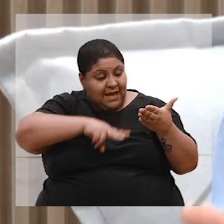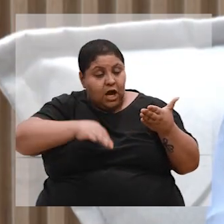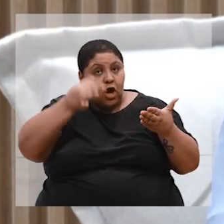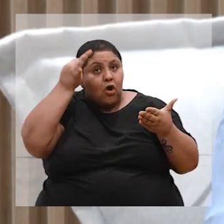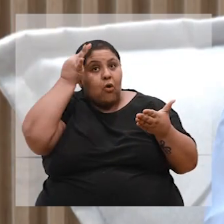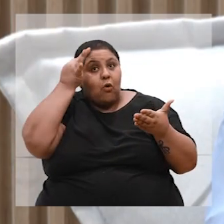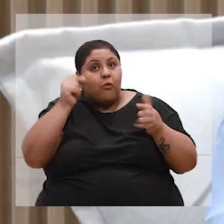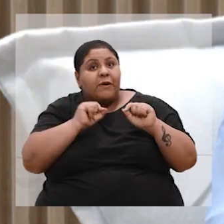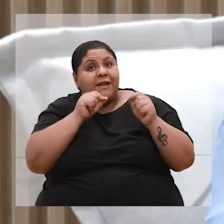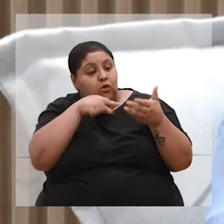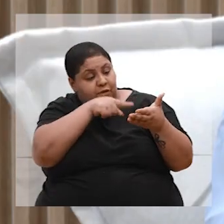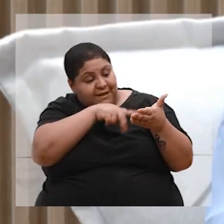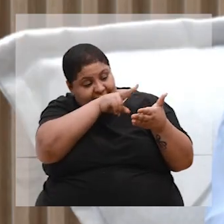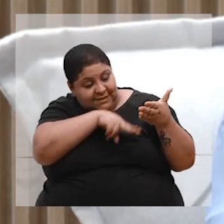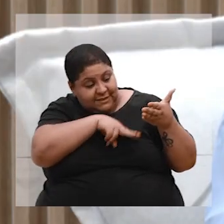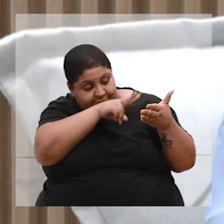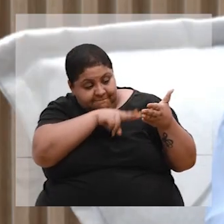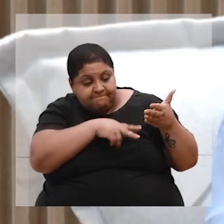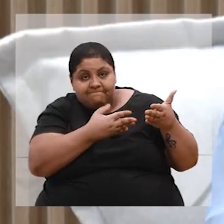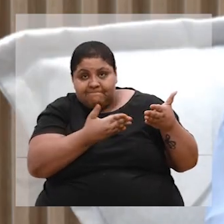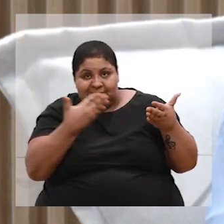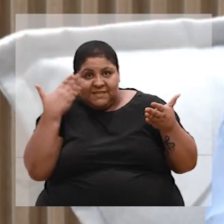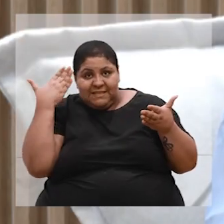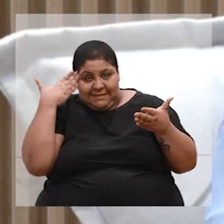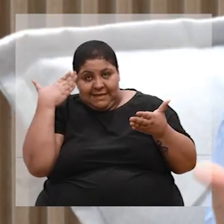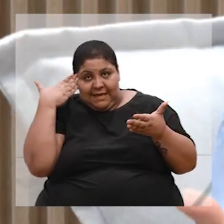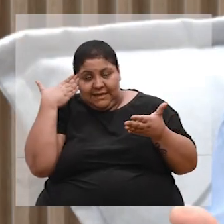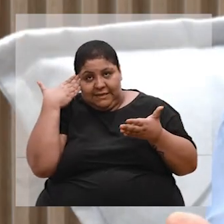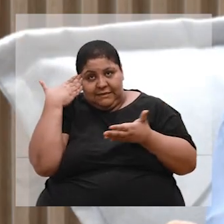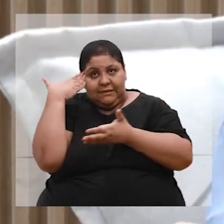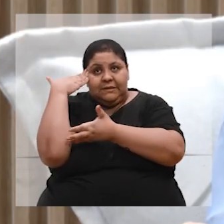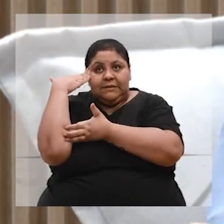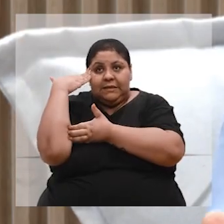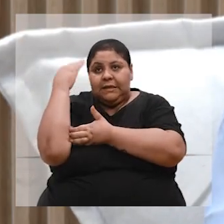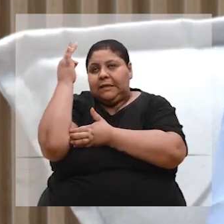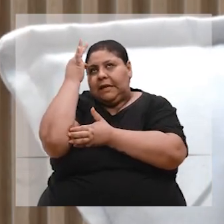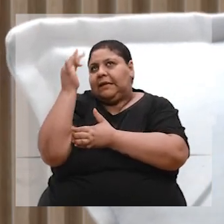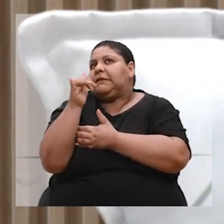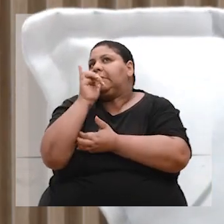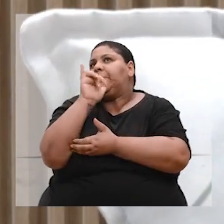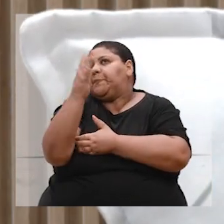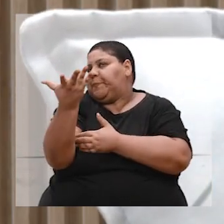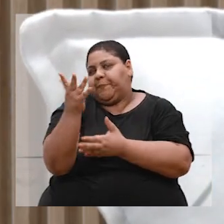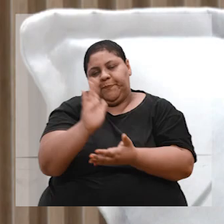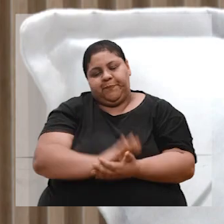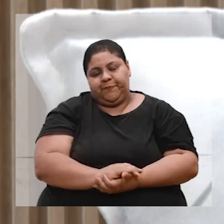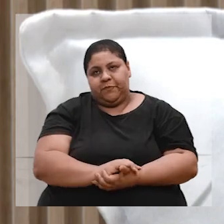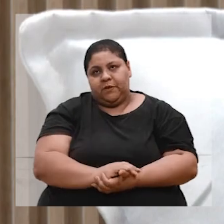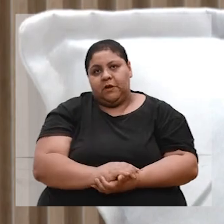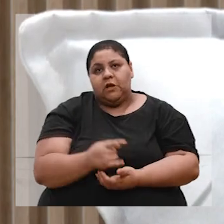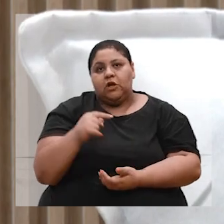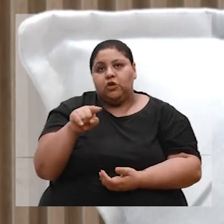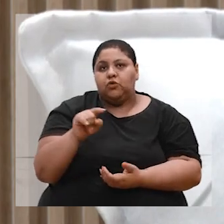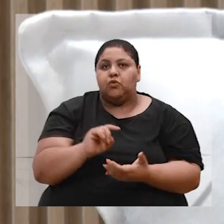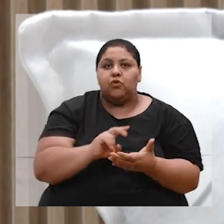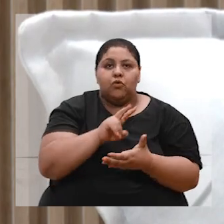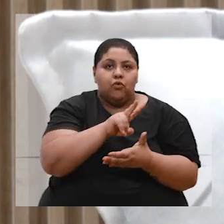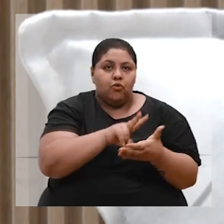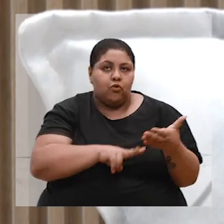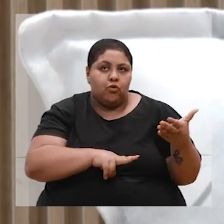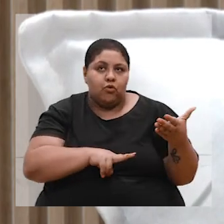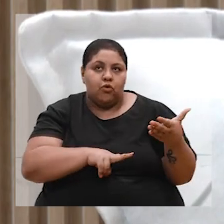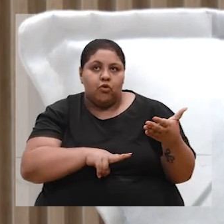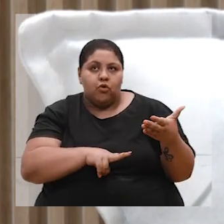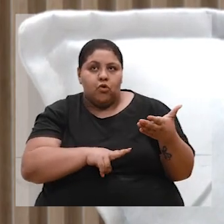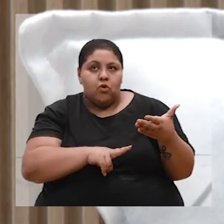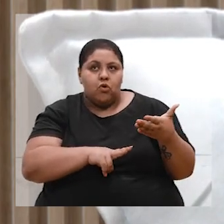que compreenda o que está escrito, né? Que saiba e que entenda, por exemplo, que quando tu vai